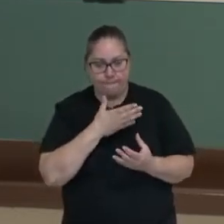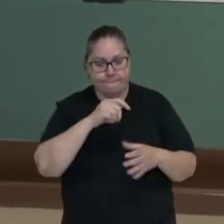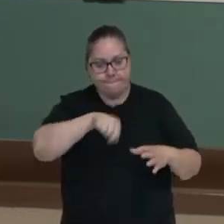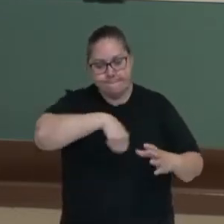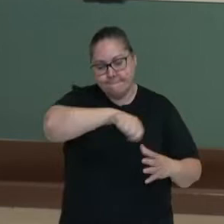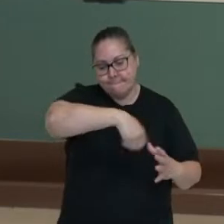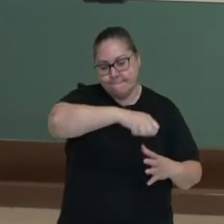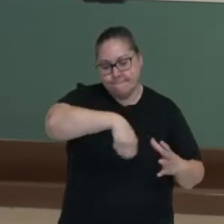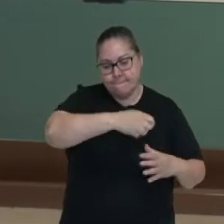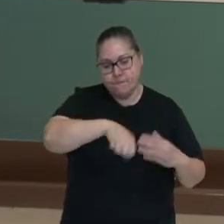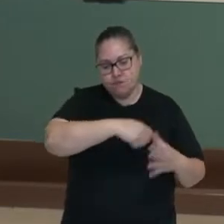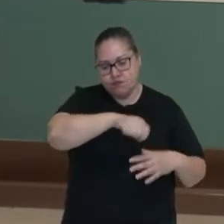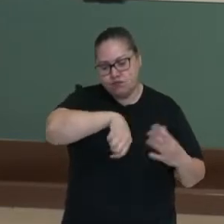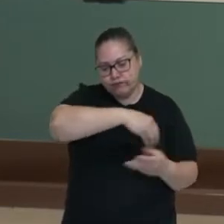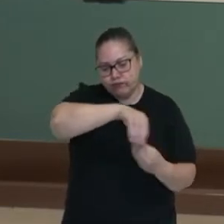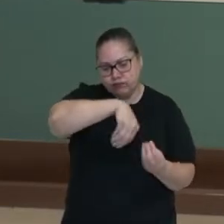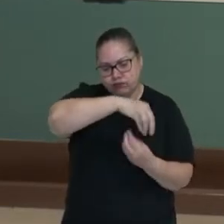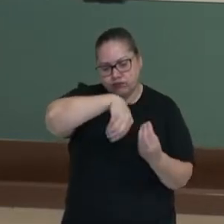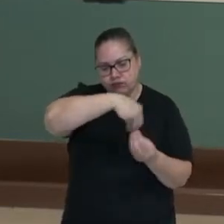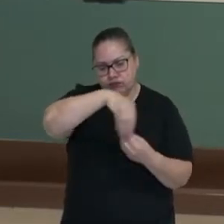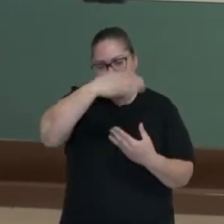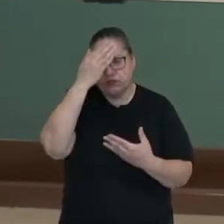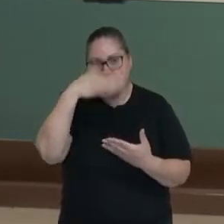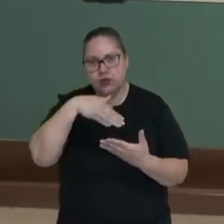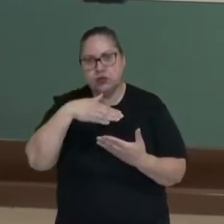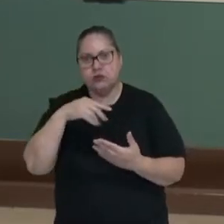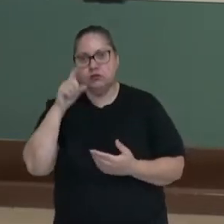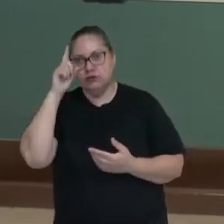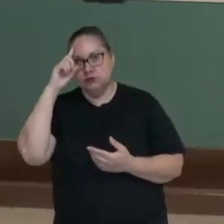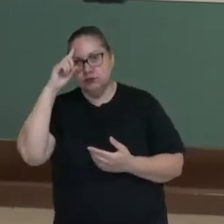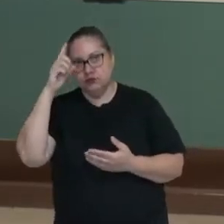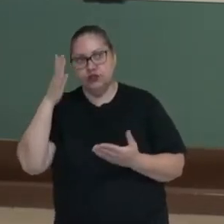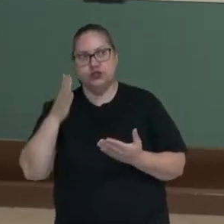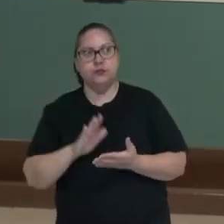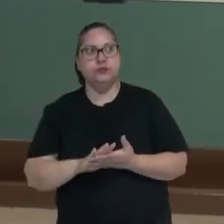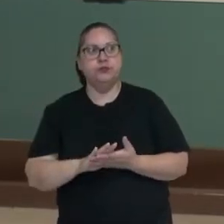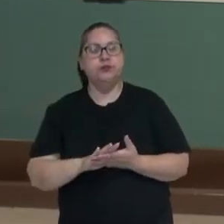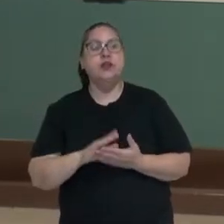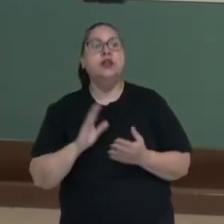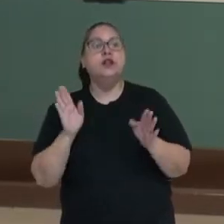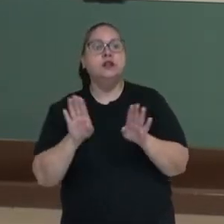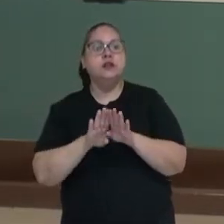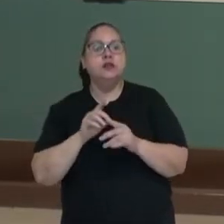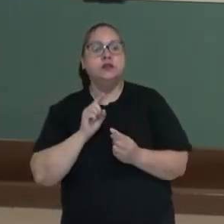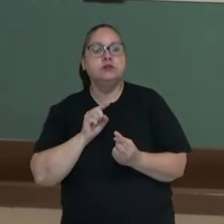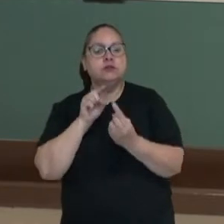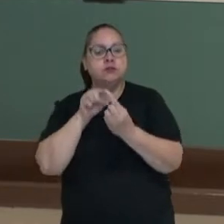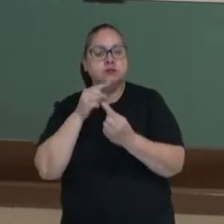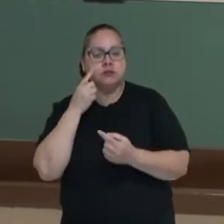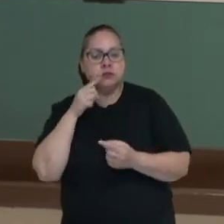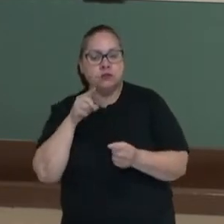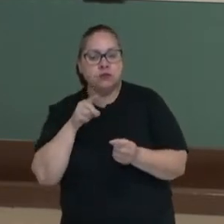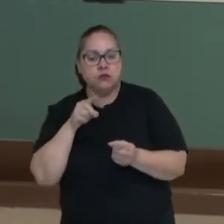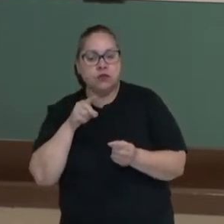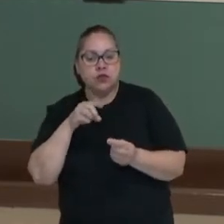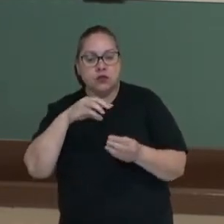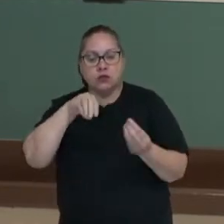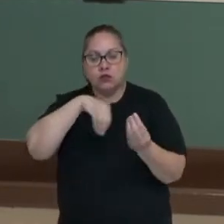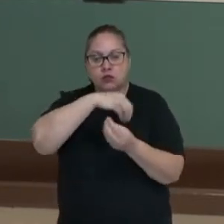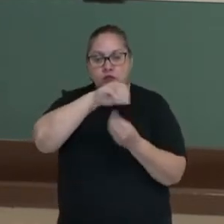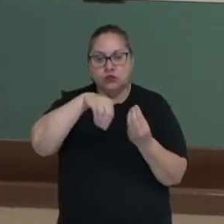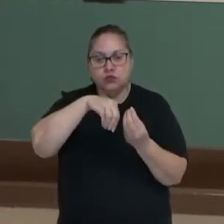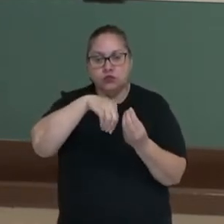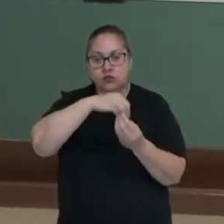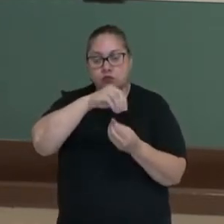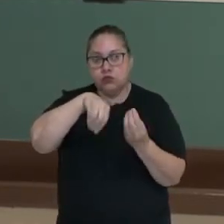seja, como as misturas estão presentes no nosso cotidiano. E também identificar uma mistura homogênea de